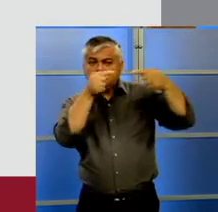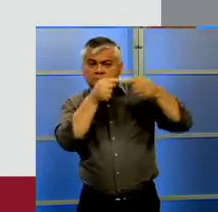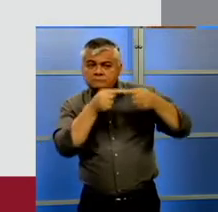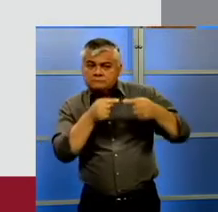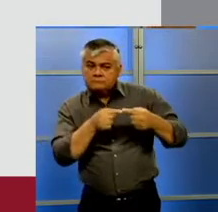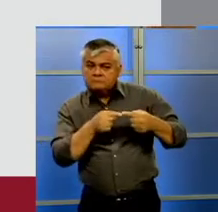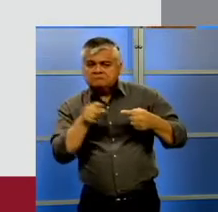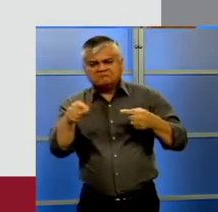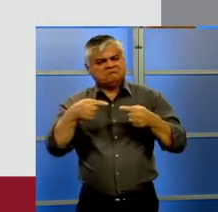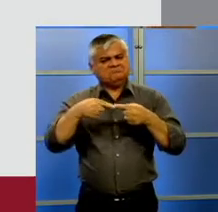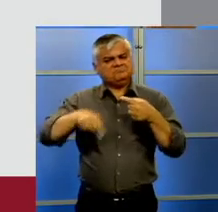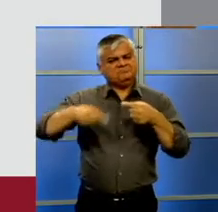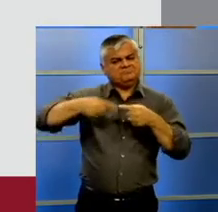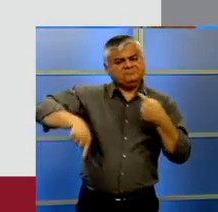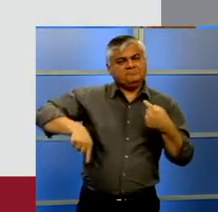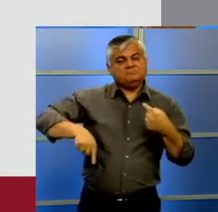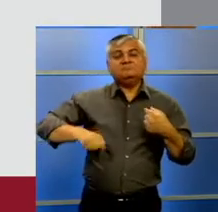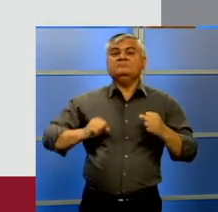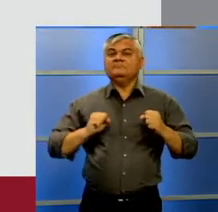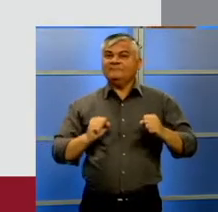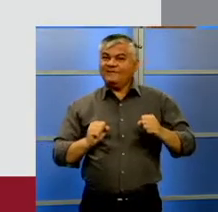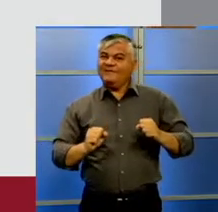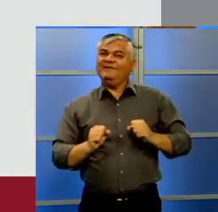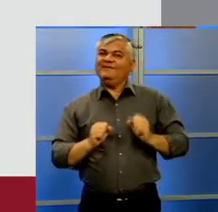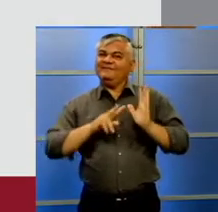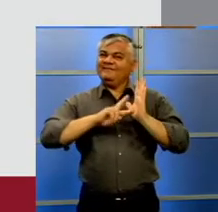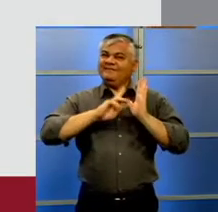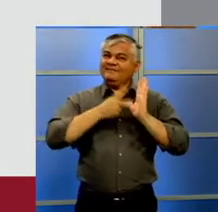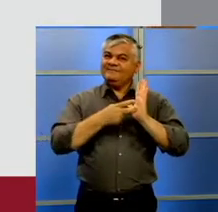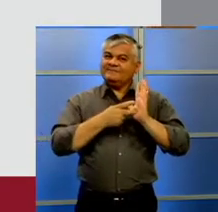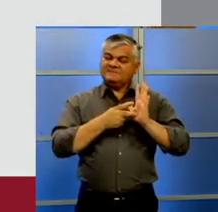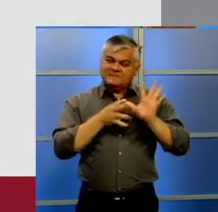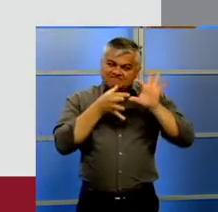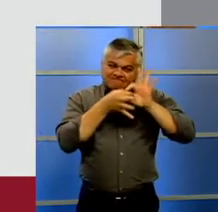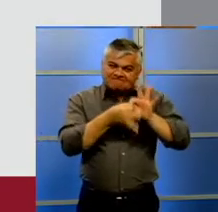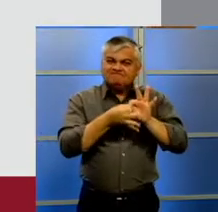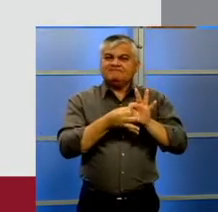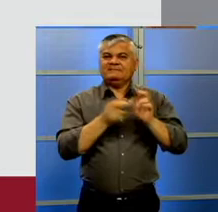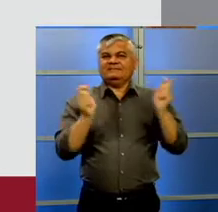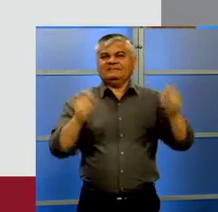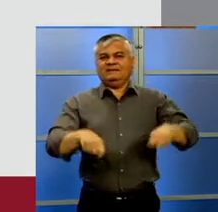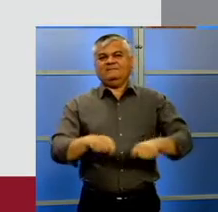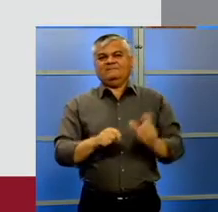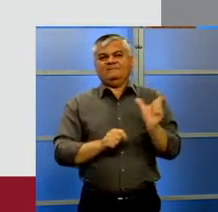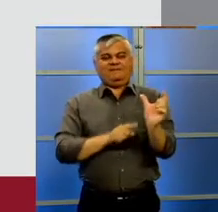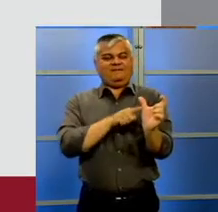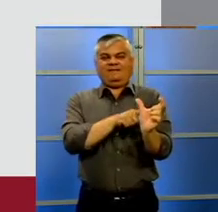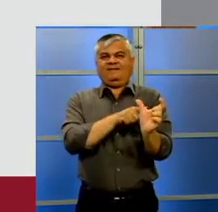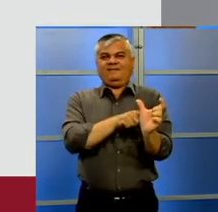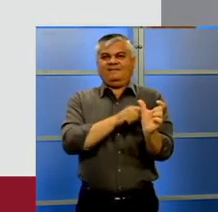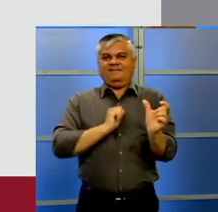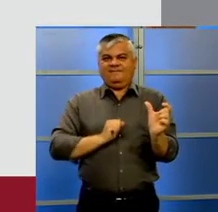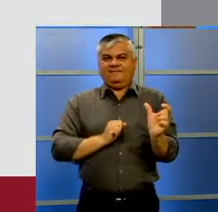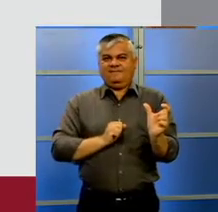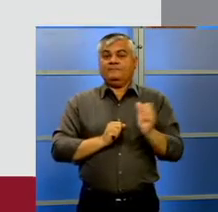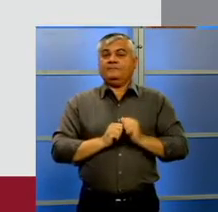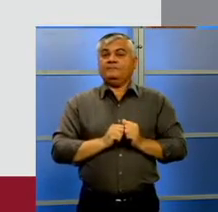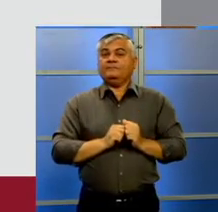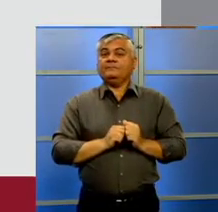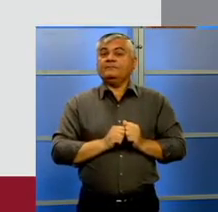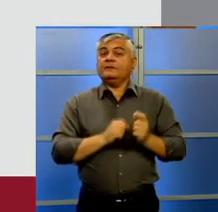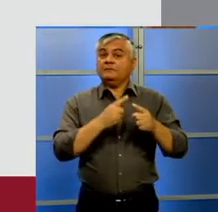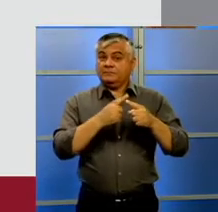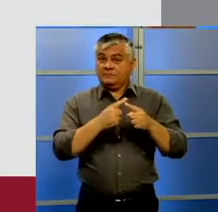do que outros que nós conhecemos como significado para aquela determinada palavra. Isso porque,